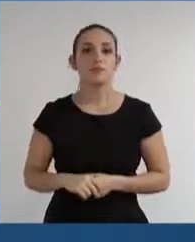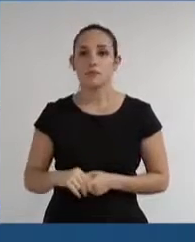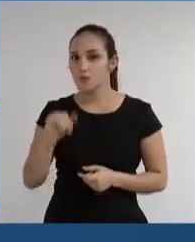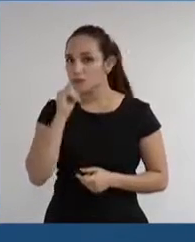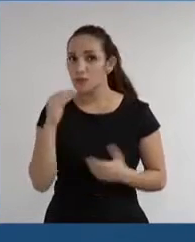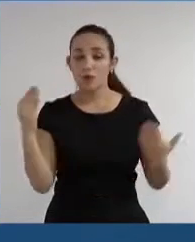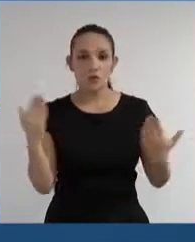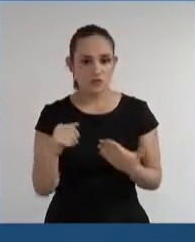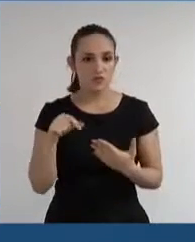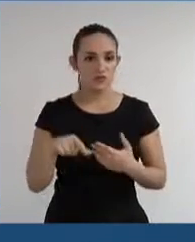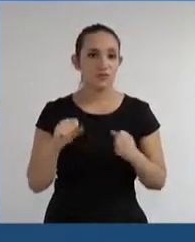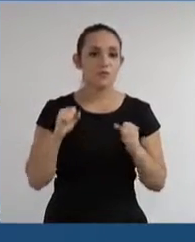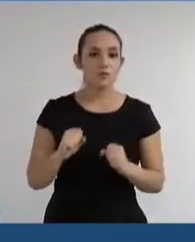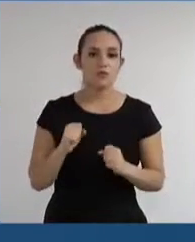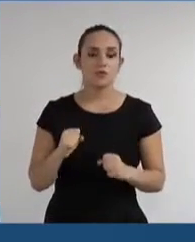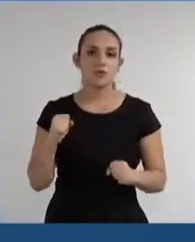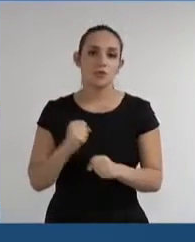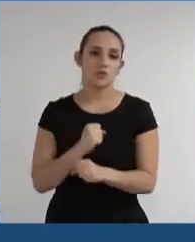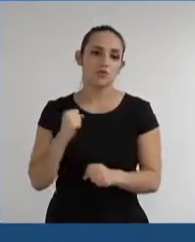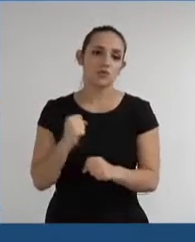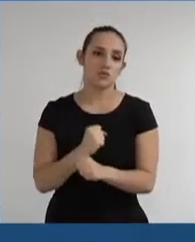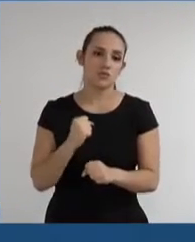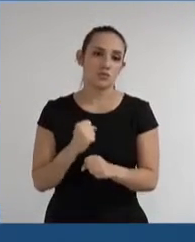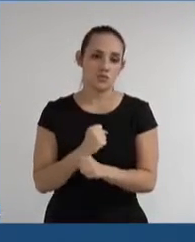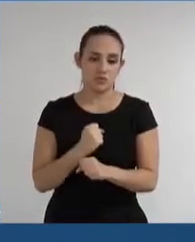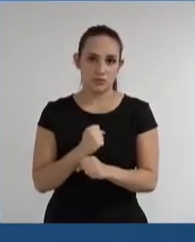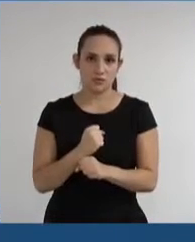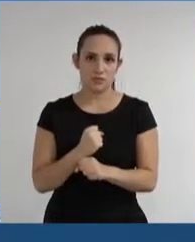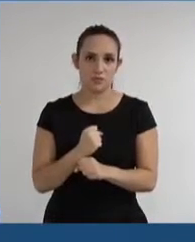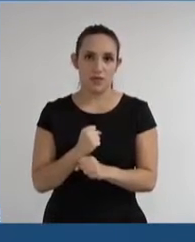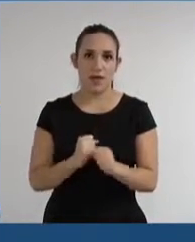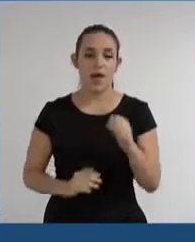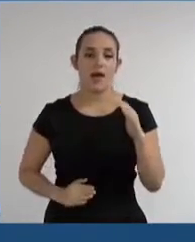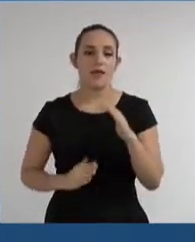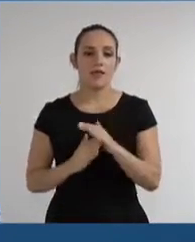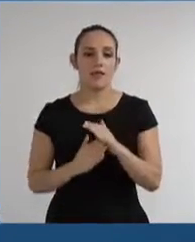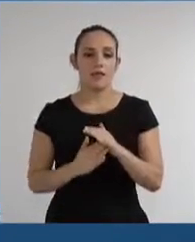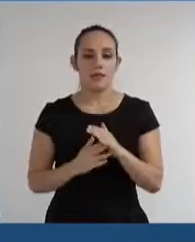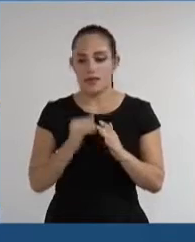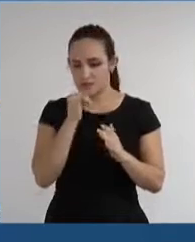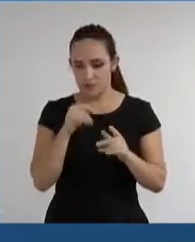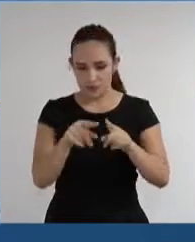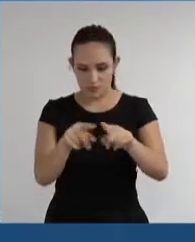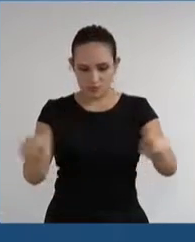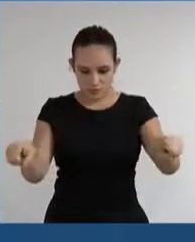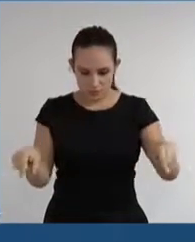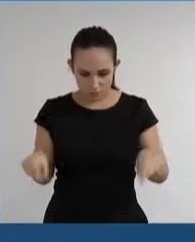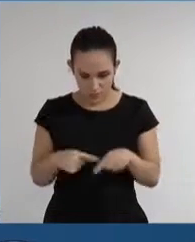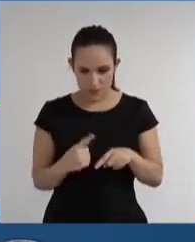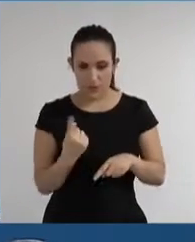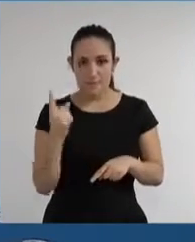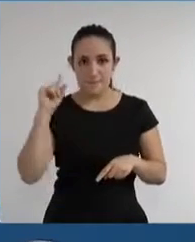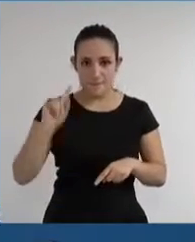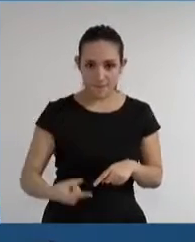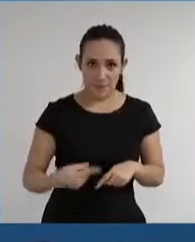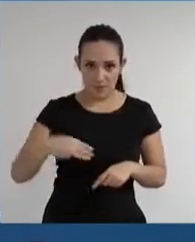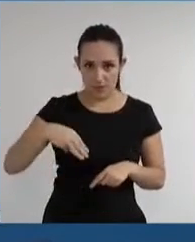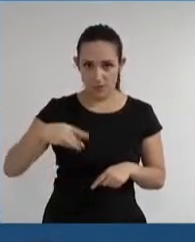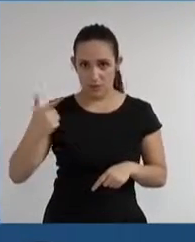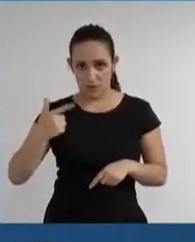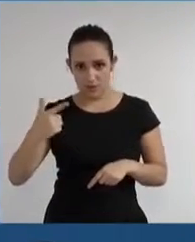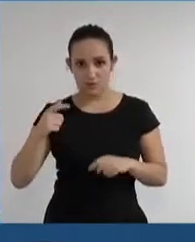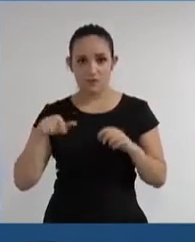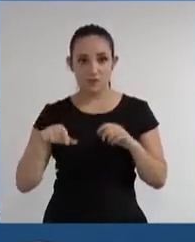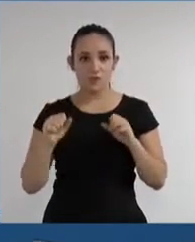pode construir até 6 vezes a área do terreno. Então, um terreno de 1.000 metros quadrados, você pode fazer 6.000 metros